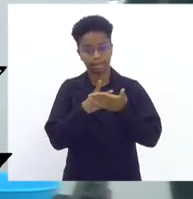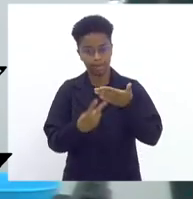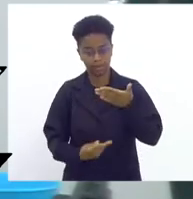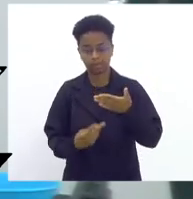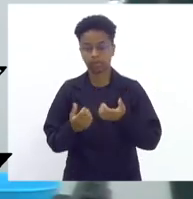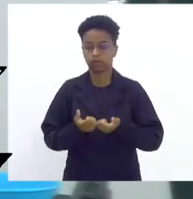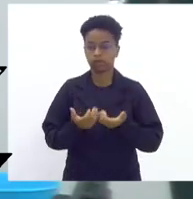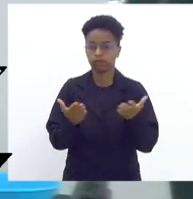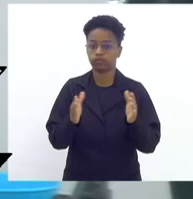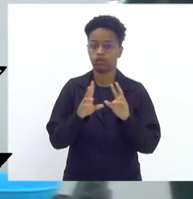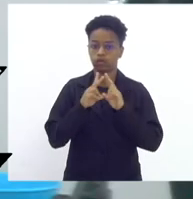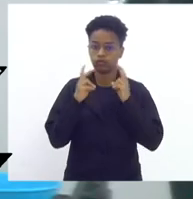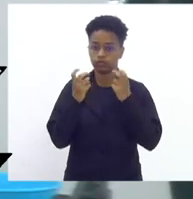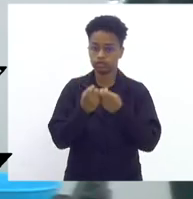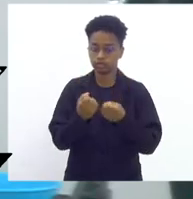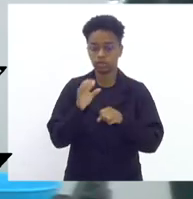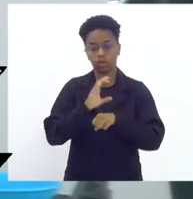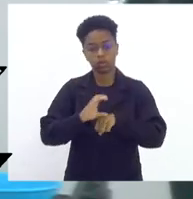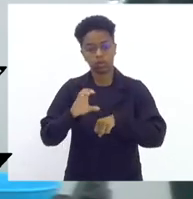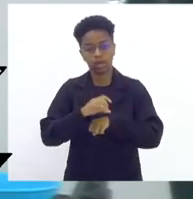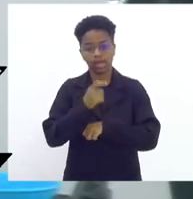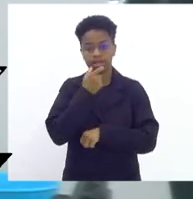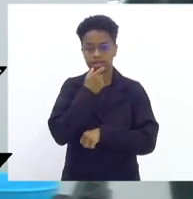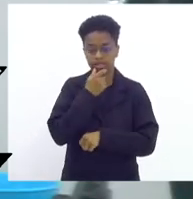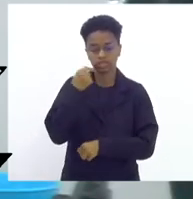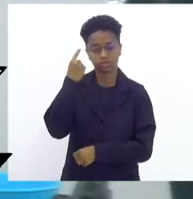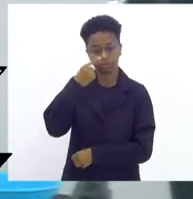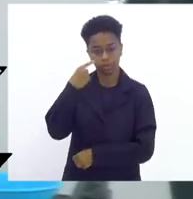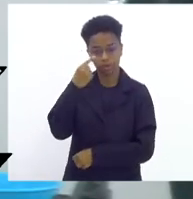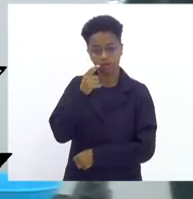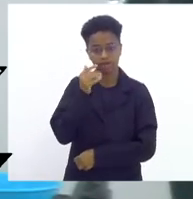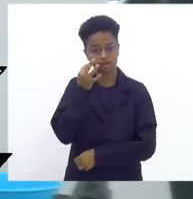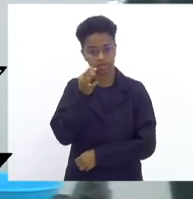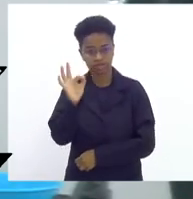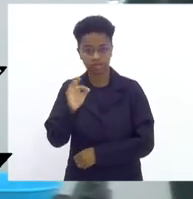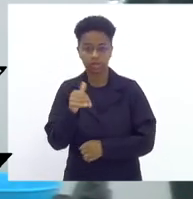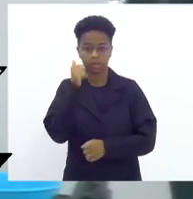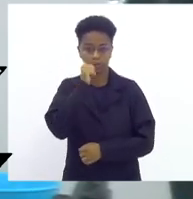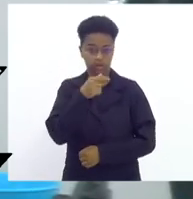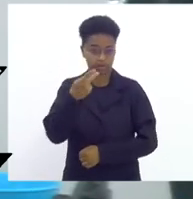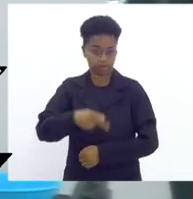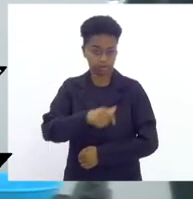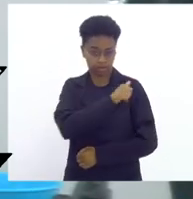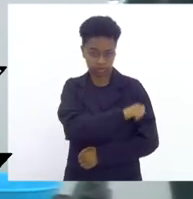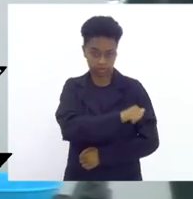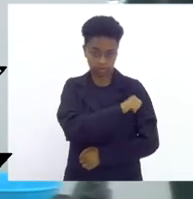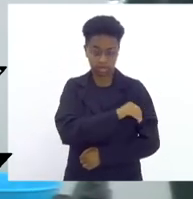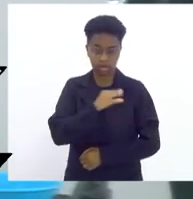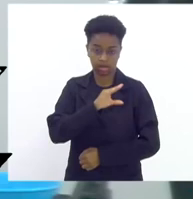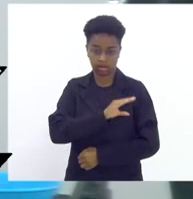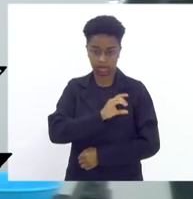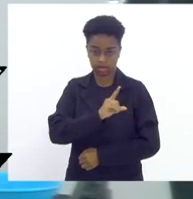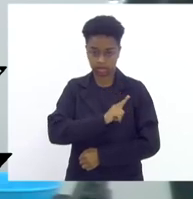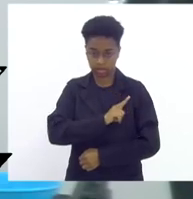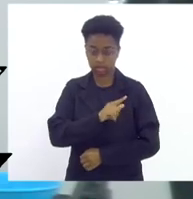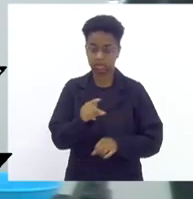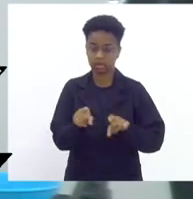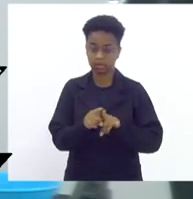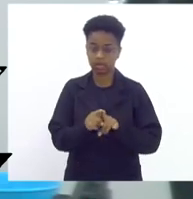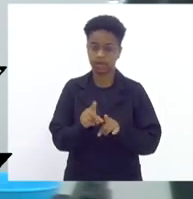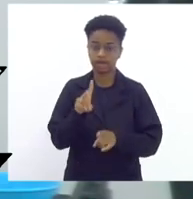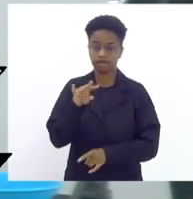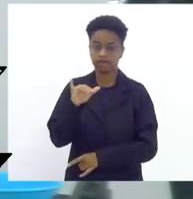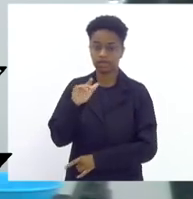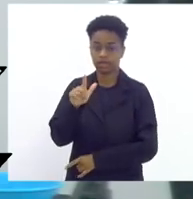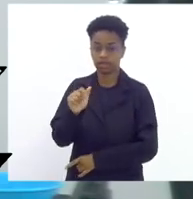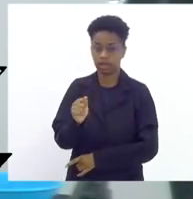oferecendo cursos em inglês cariocas de Campo Grande a Vila Olímpica